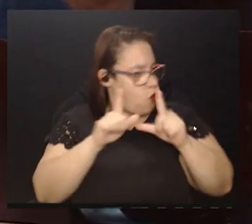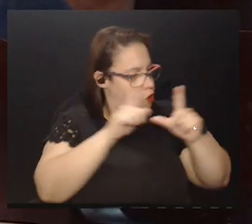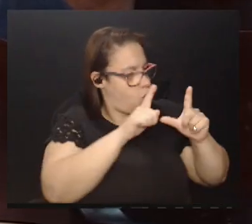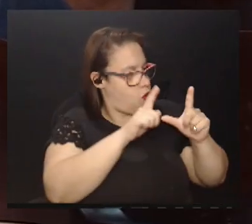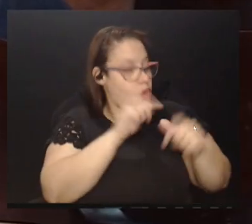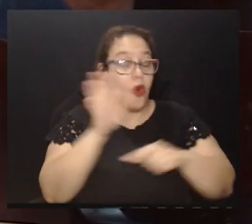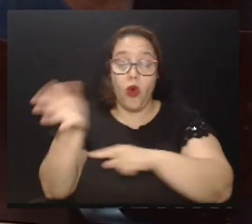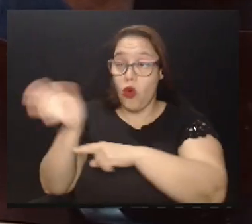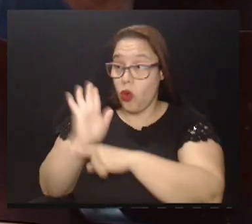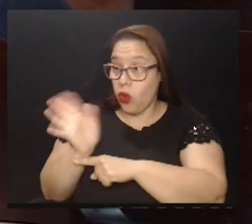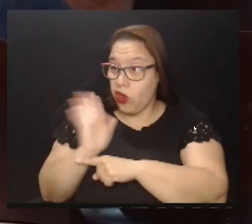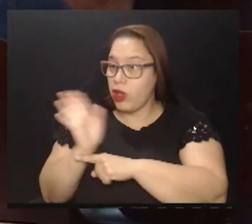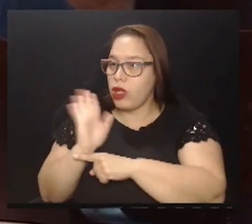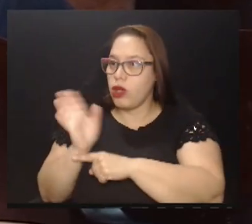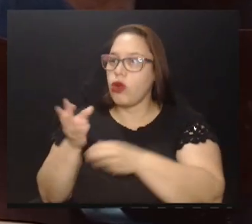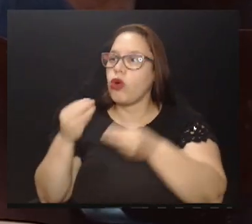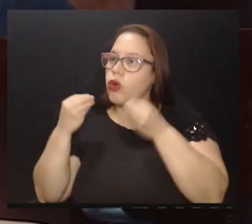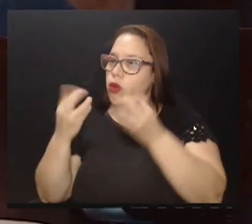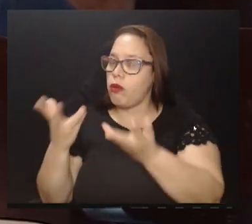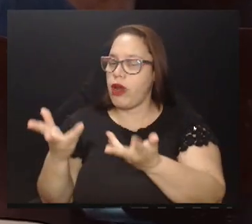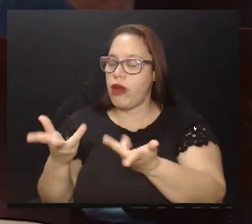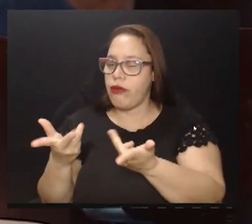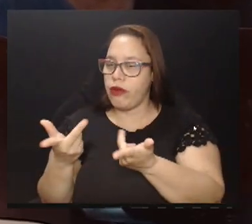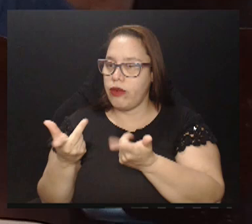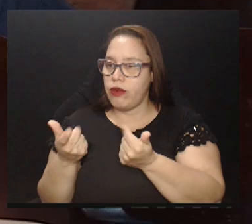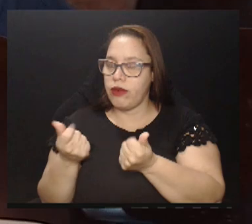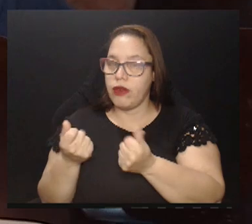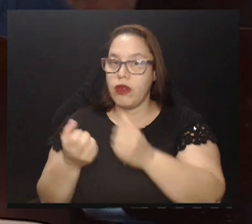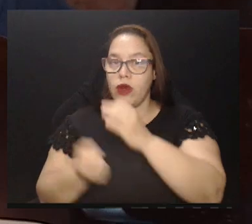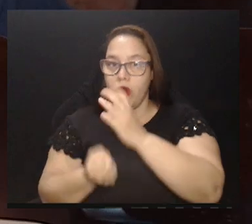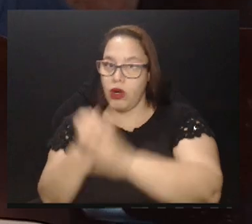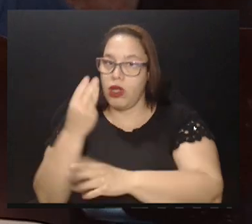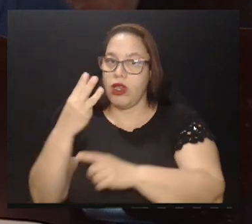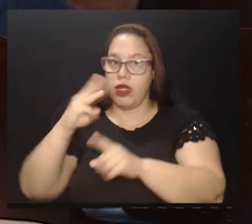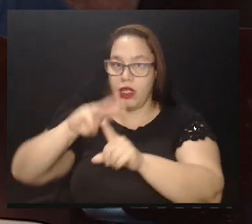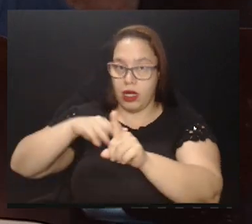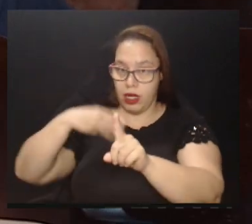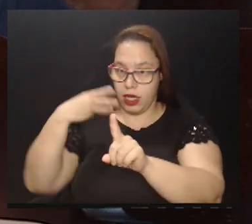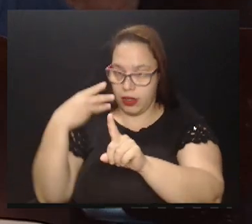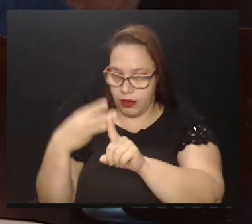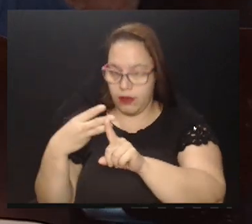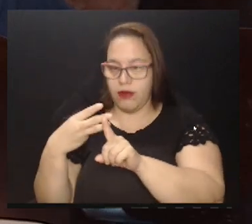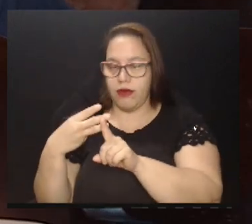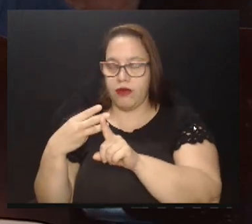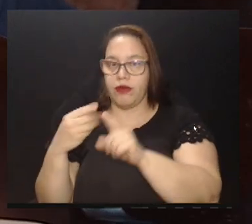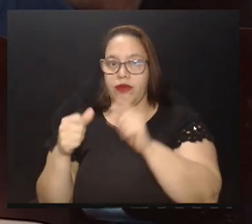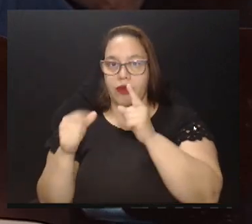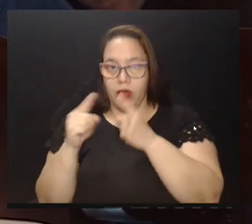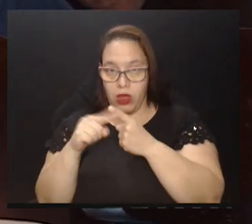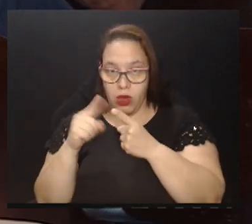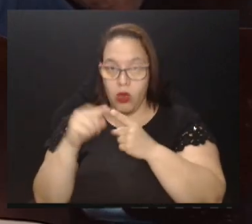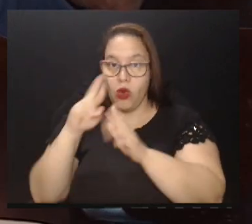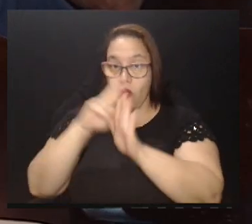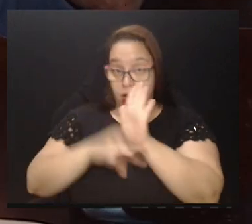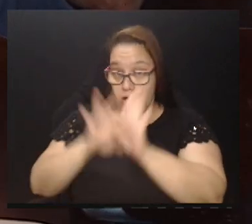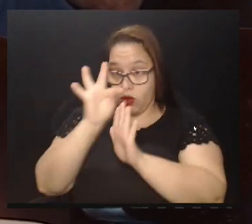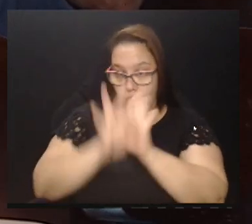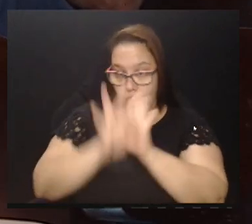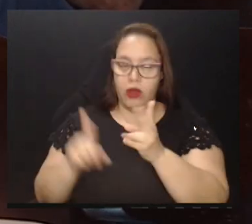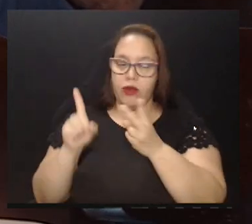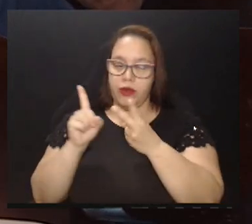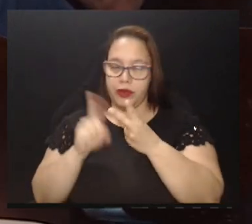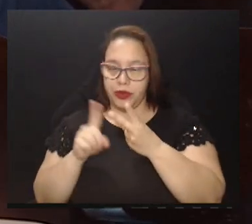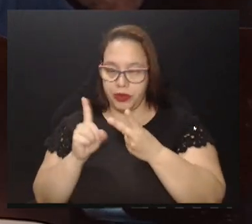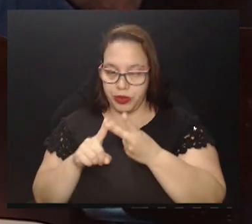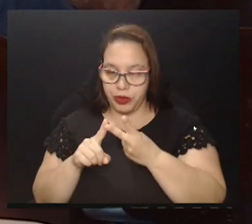negócio maravilhoso, um filme ele nasce 3 vezes. Ele nasce primeiro quando você tem um roteiro, tá? Depois